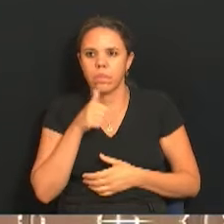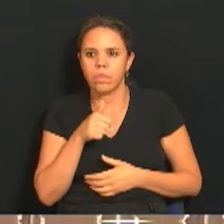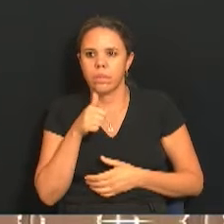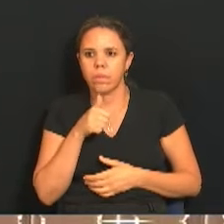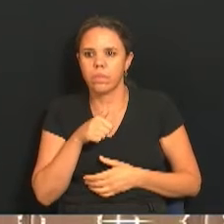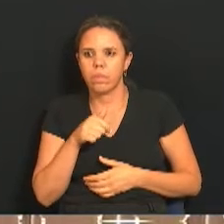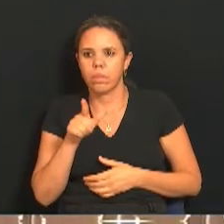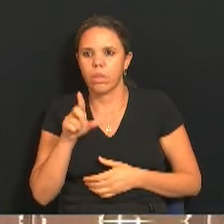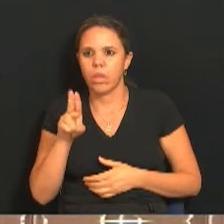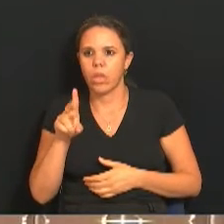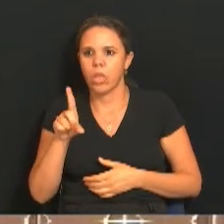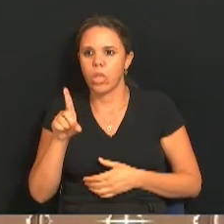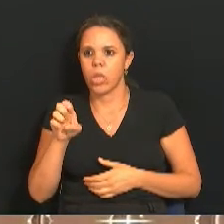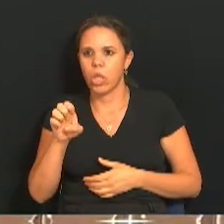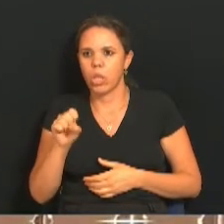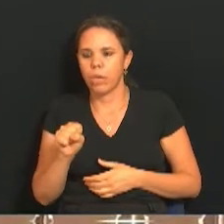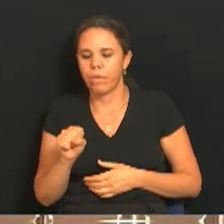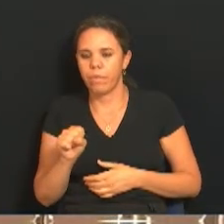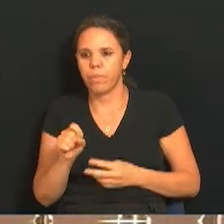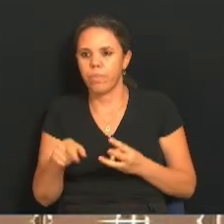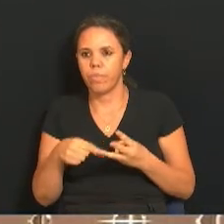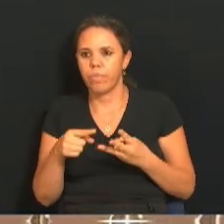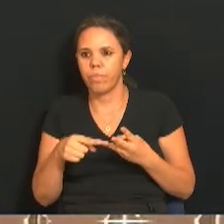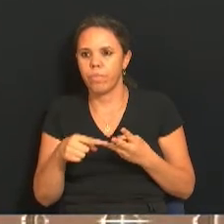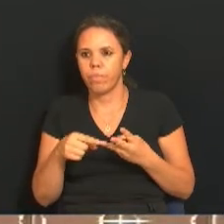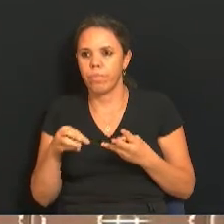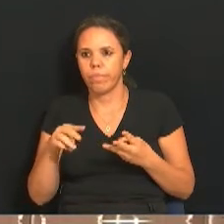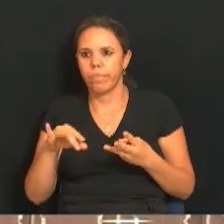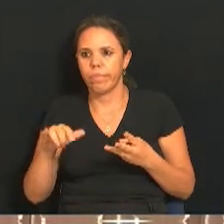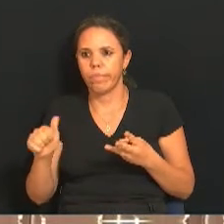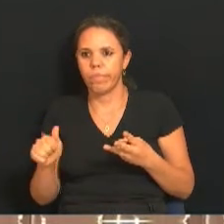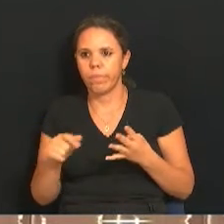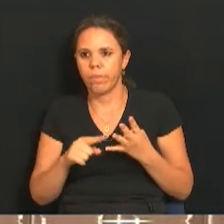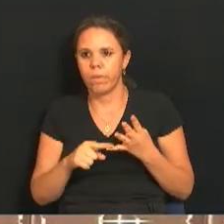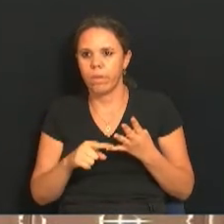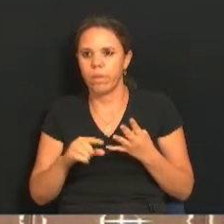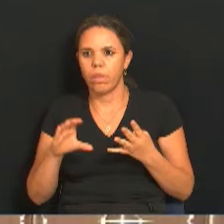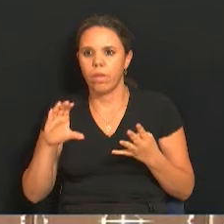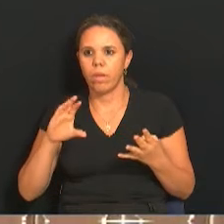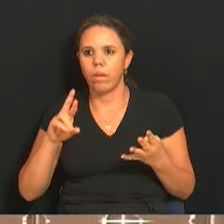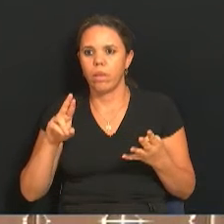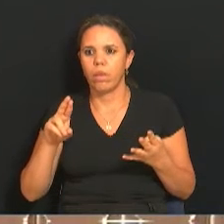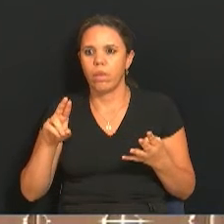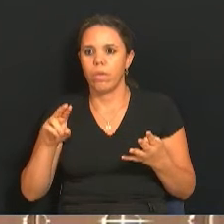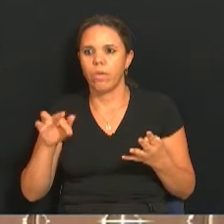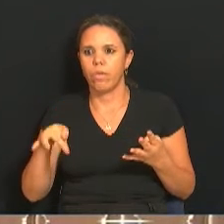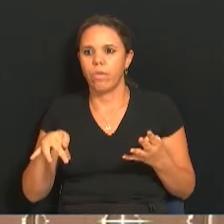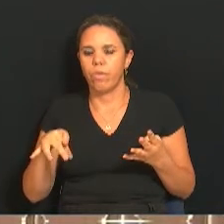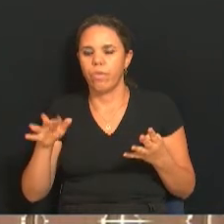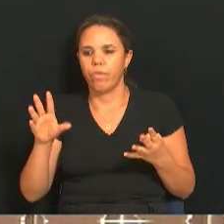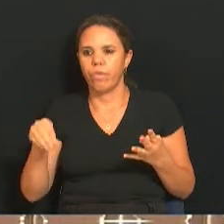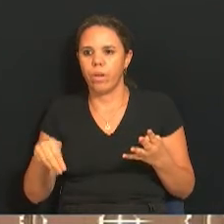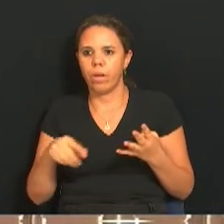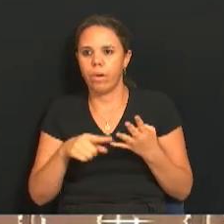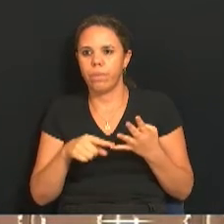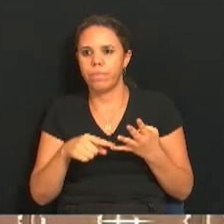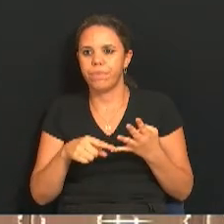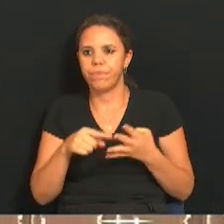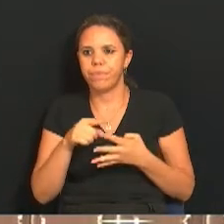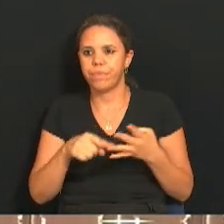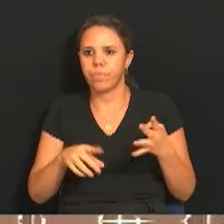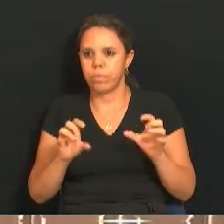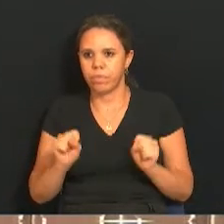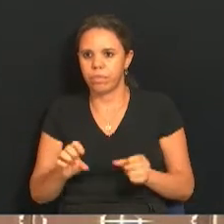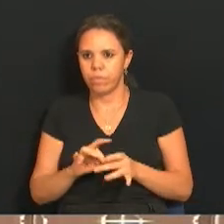Comandante Lourdes, a Doutora Maria Helena e depois o Coronel Augusto ao final, se me permitirem. Podemos fazer